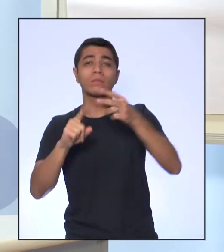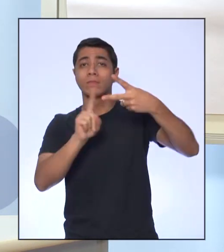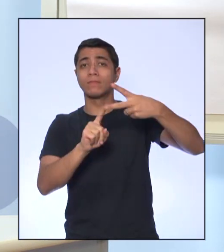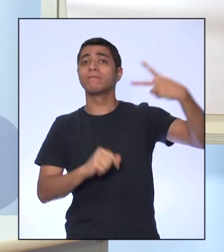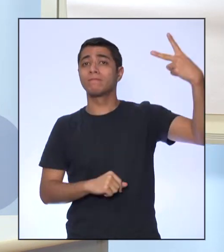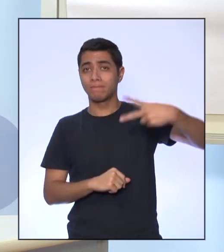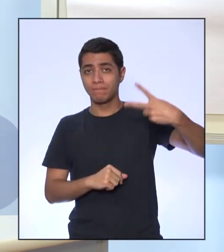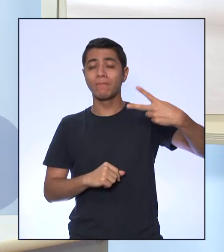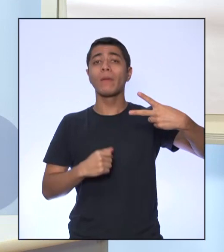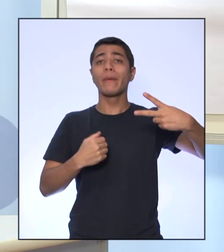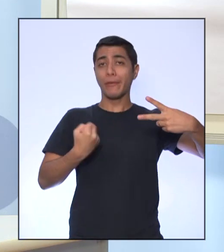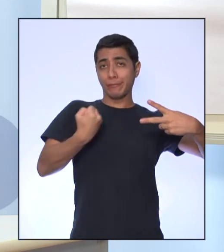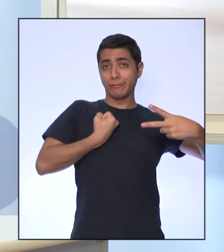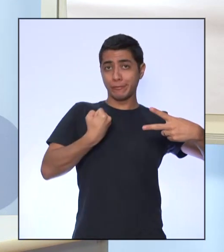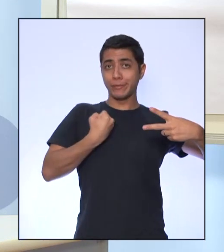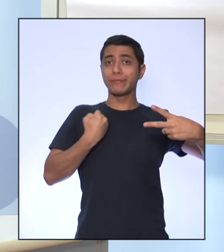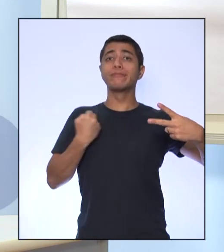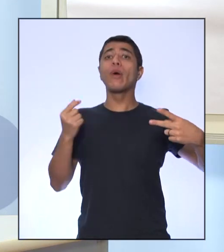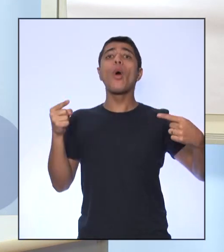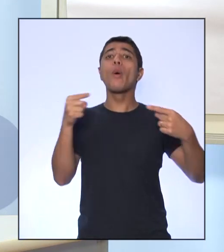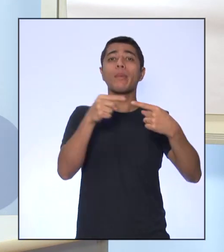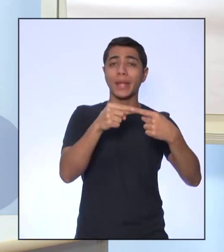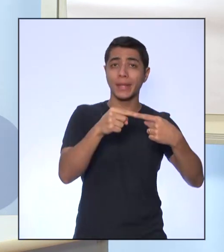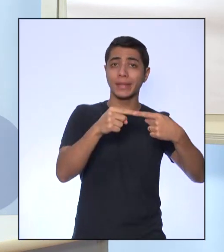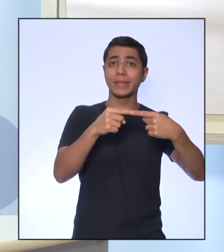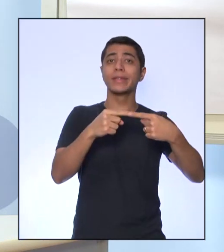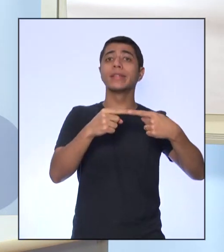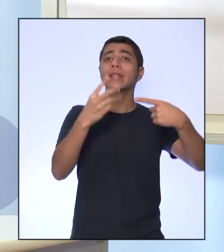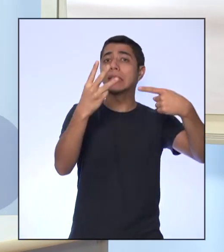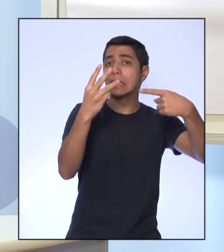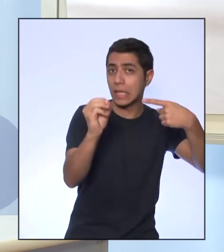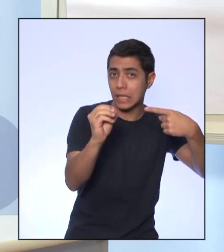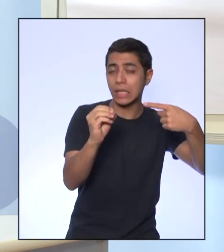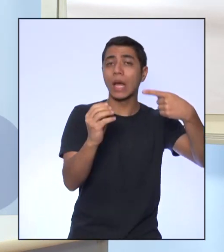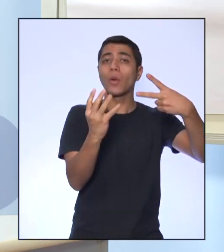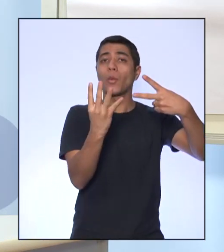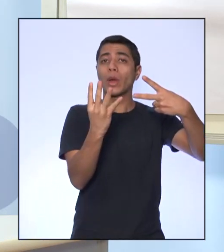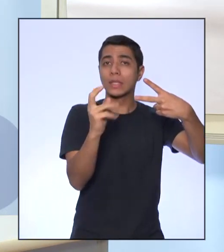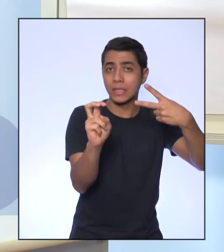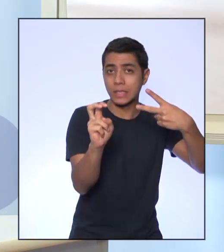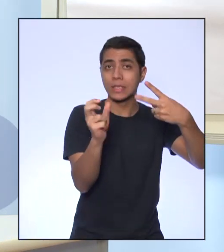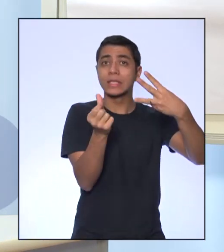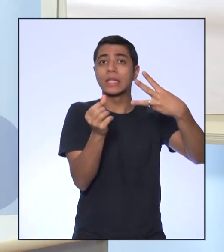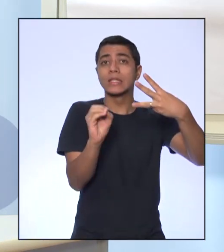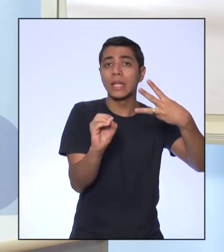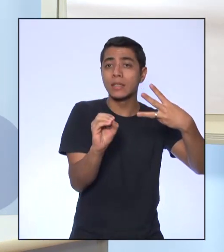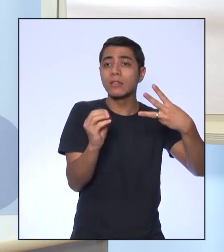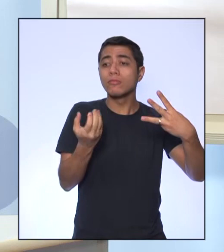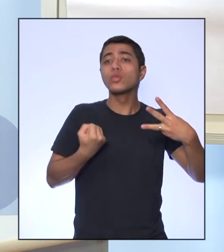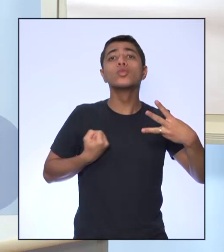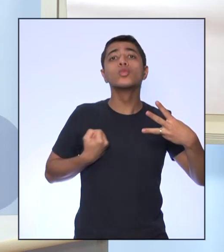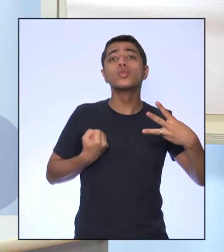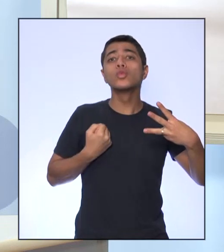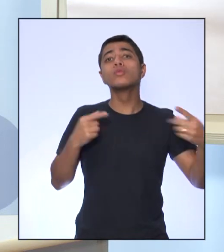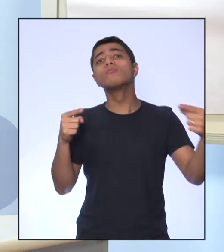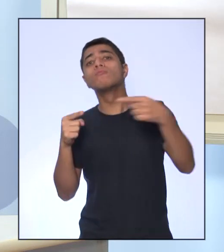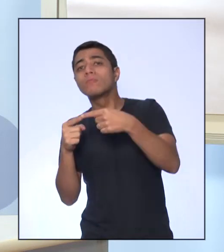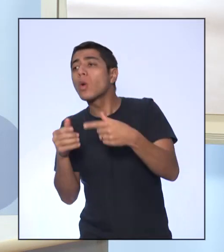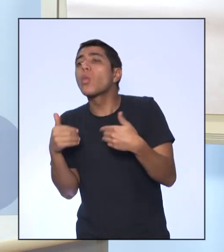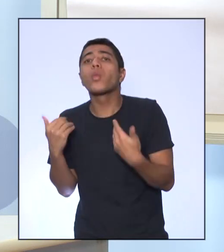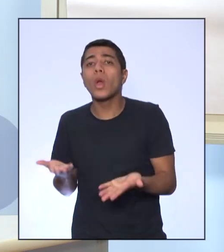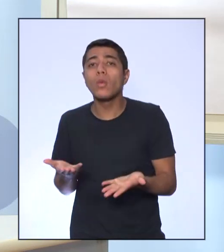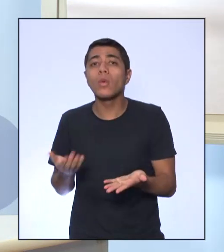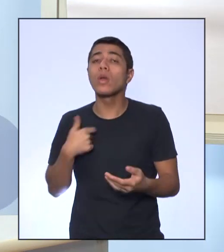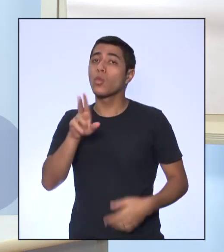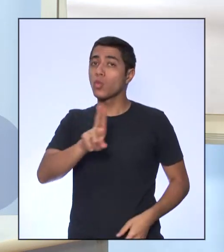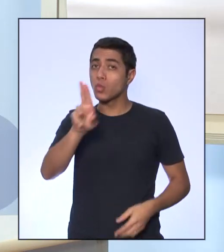valor correspondente de 30 45 e 60 eu sempre estou usando esses três e a partir desses três eu sempre